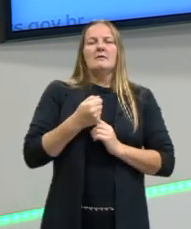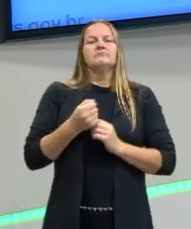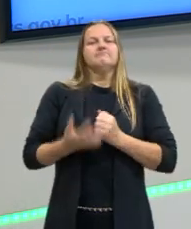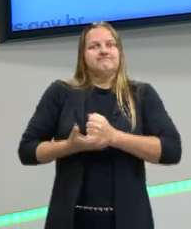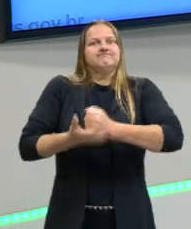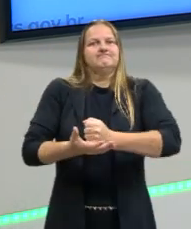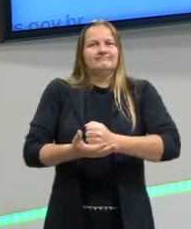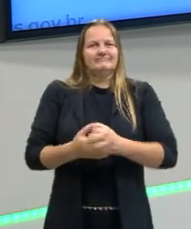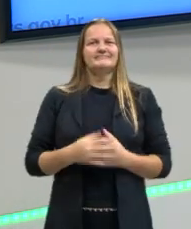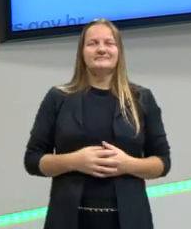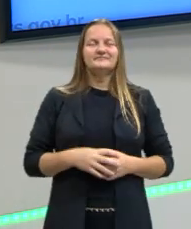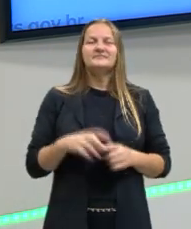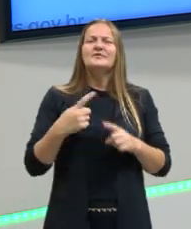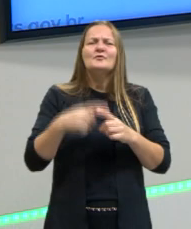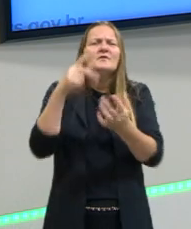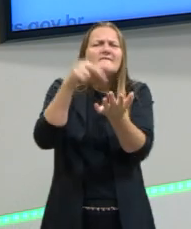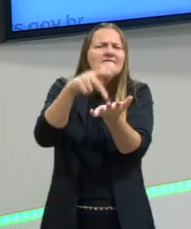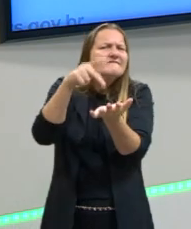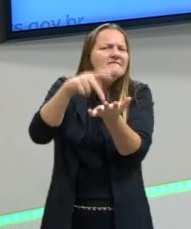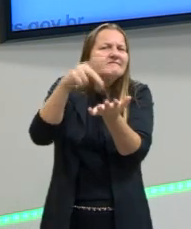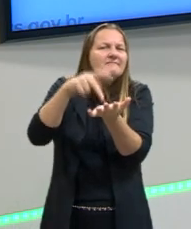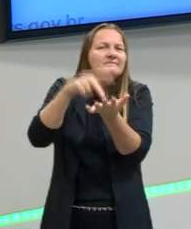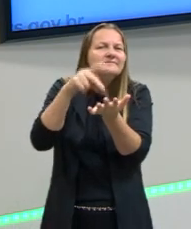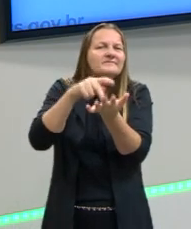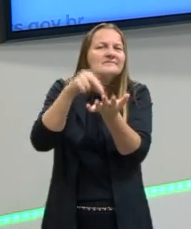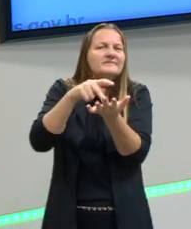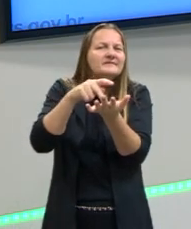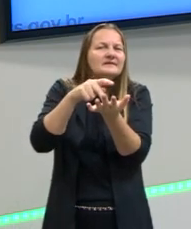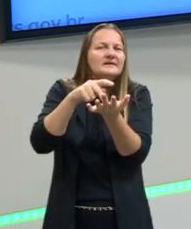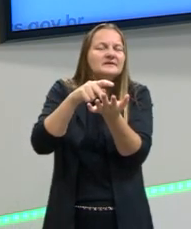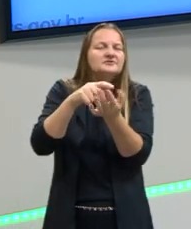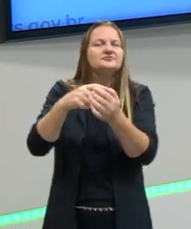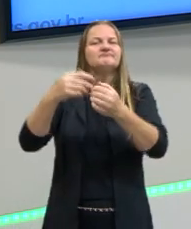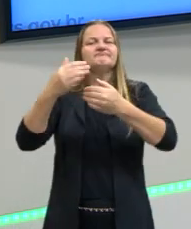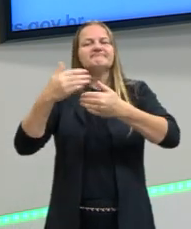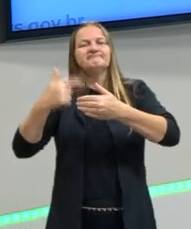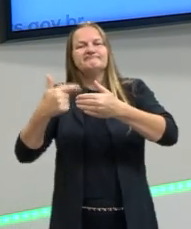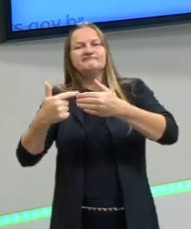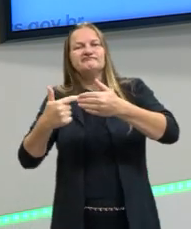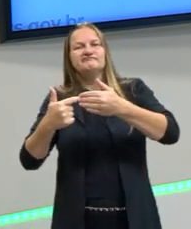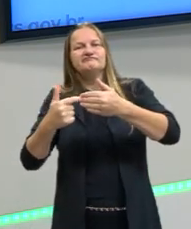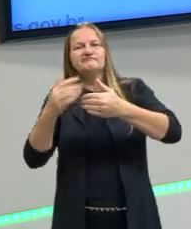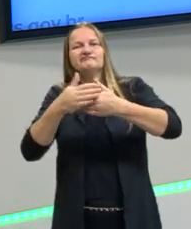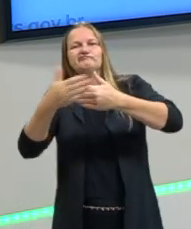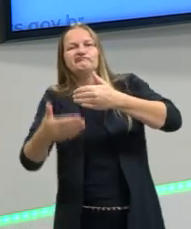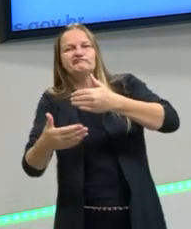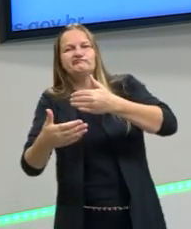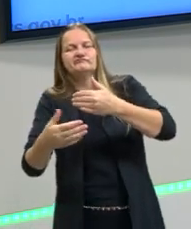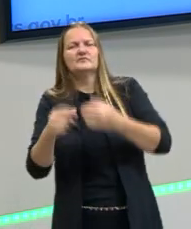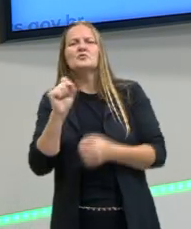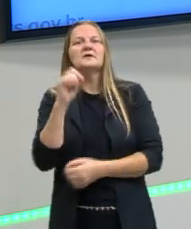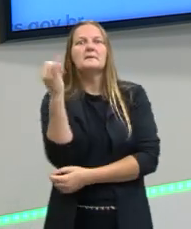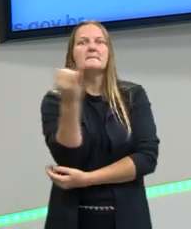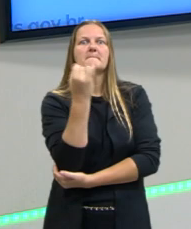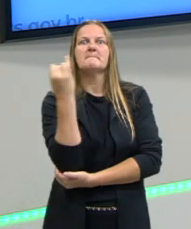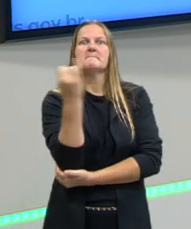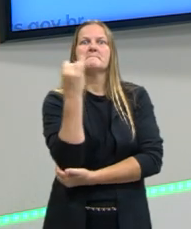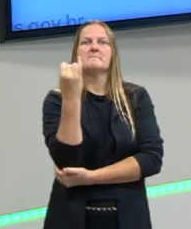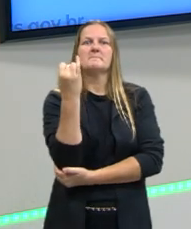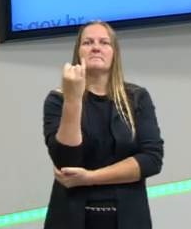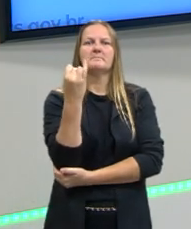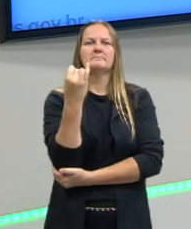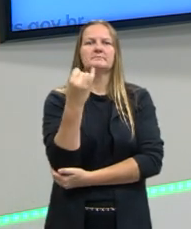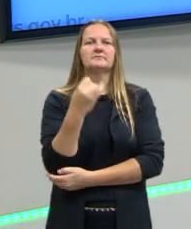vai acontecer que a verdade ela fica em um segundo plano o que realmente importa para os surfistas